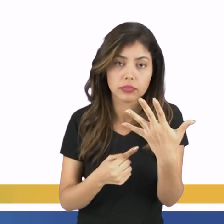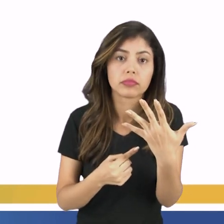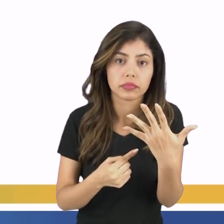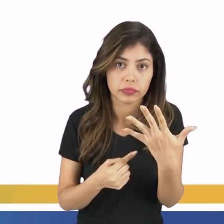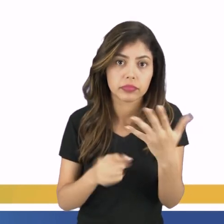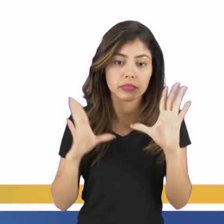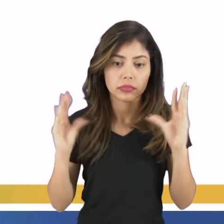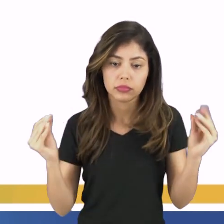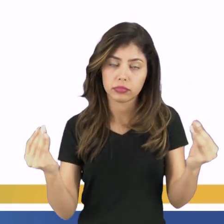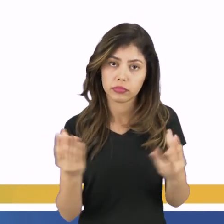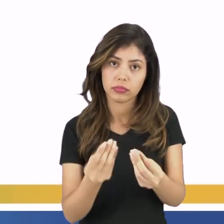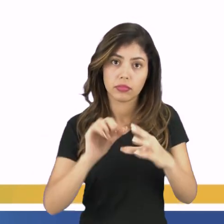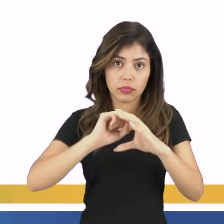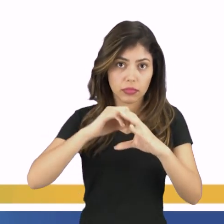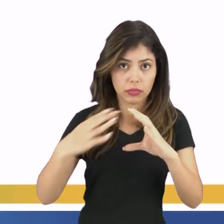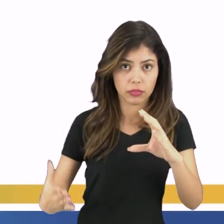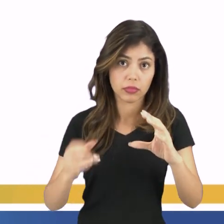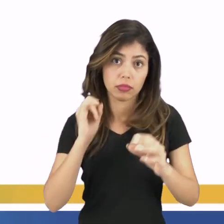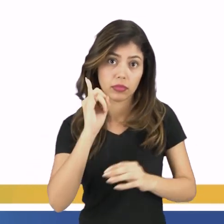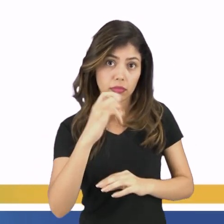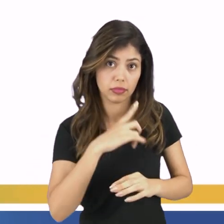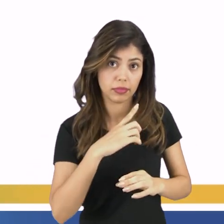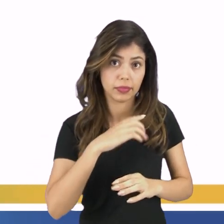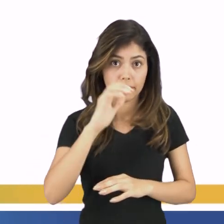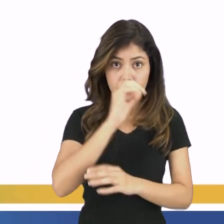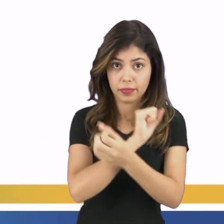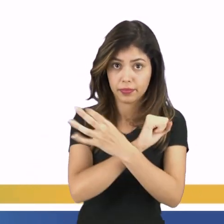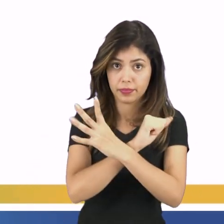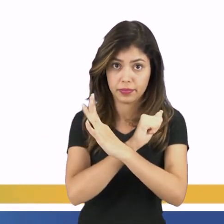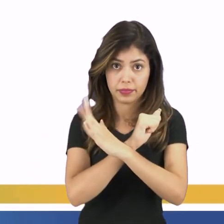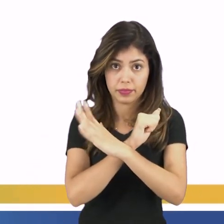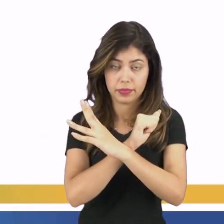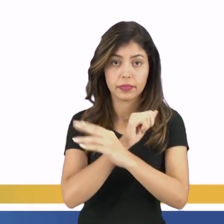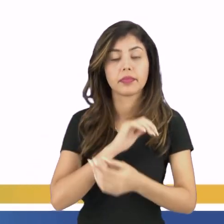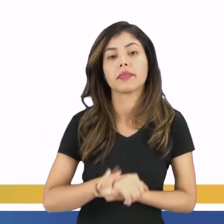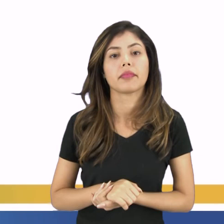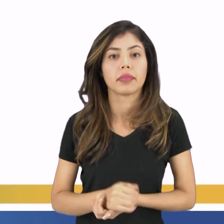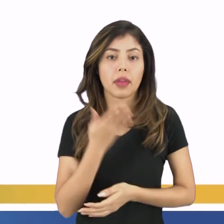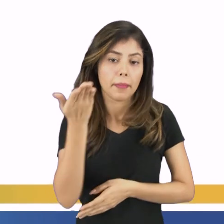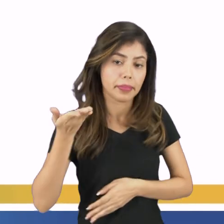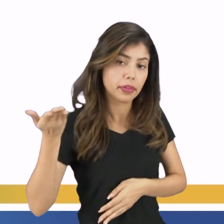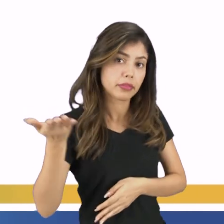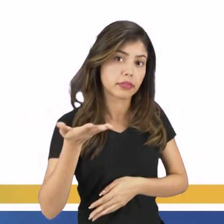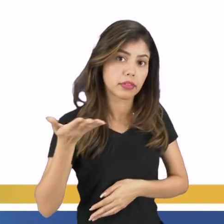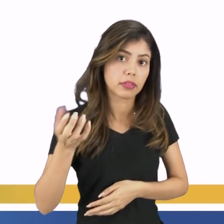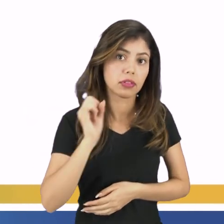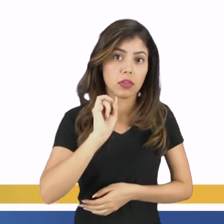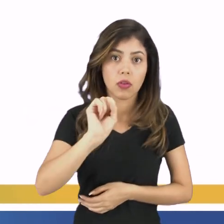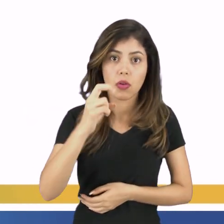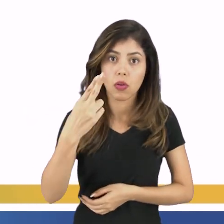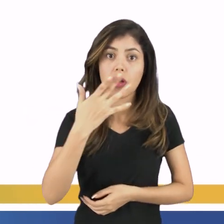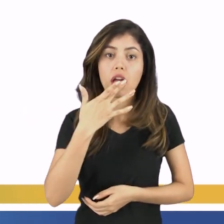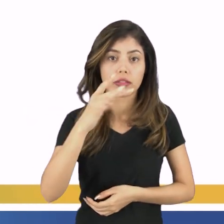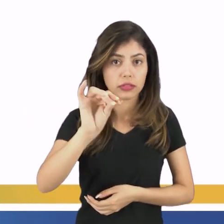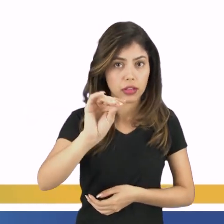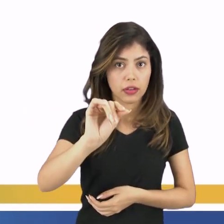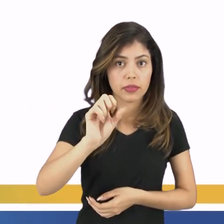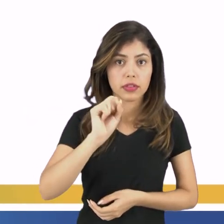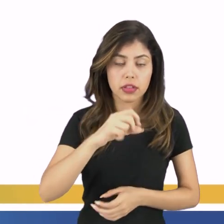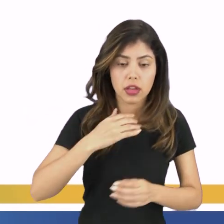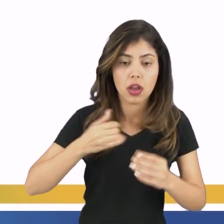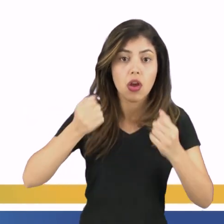são as características, se ela é uma substância ácida, se ela é uma substância básica ou se ela é um sal, e se em